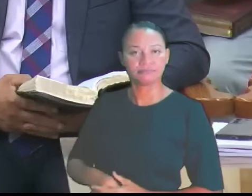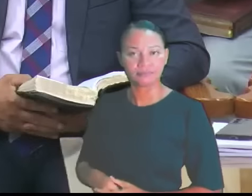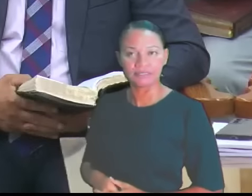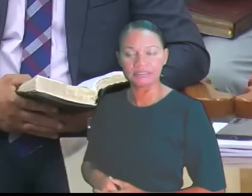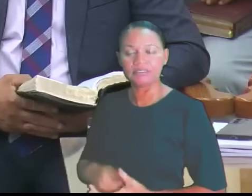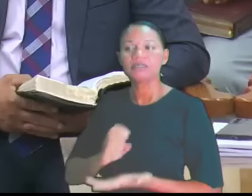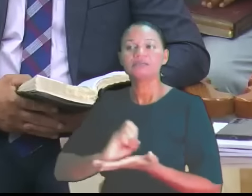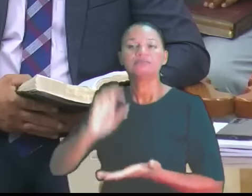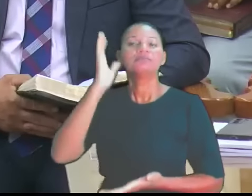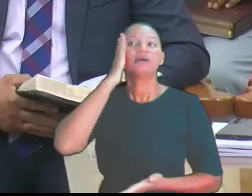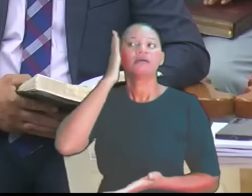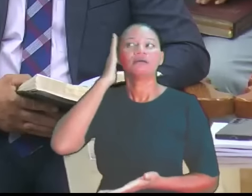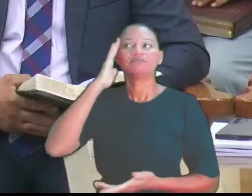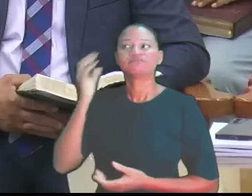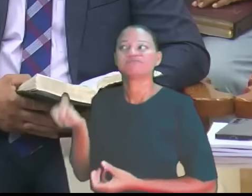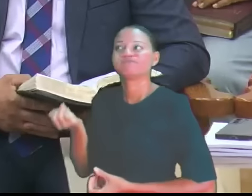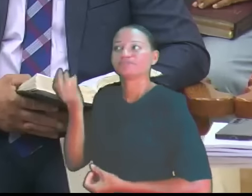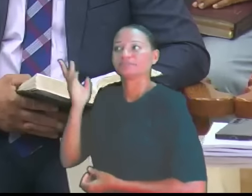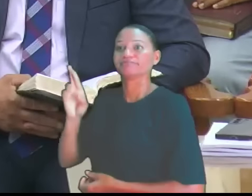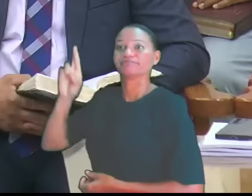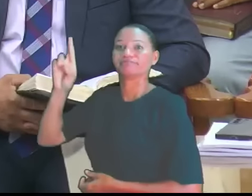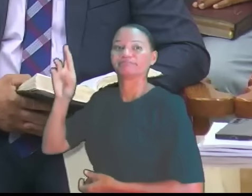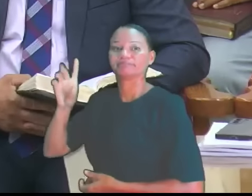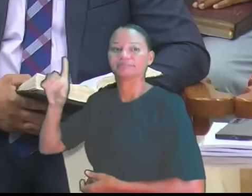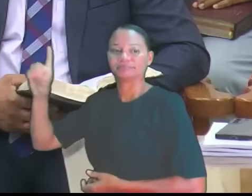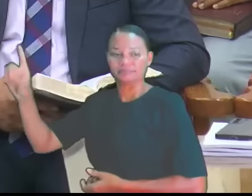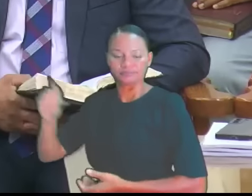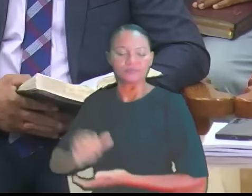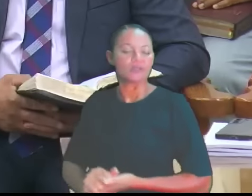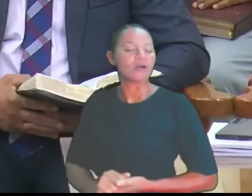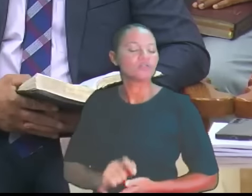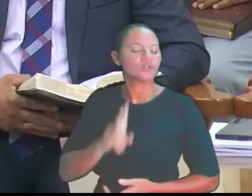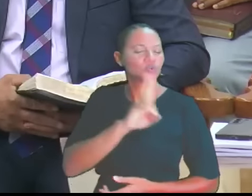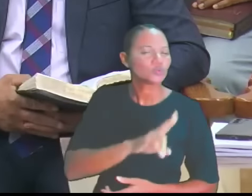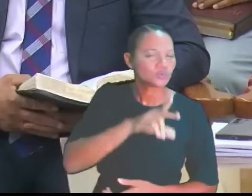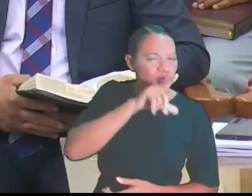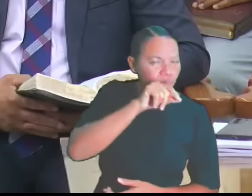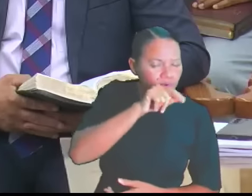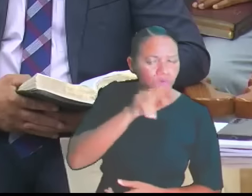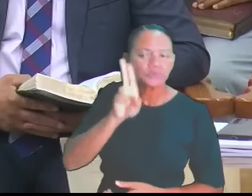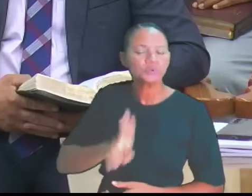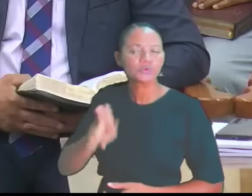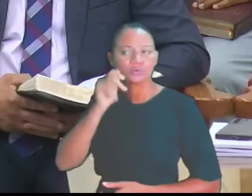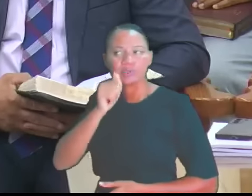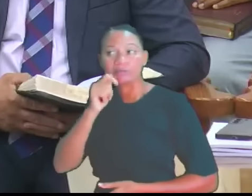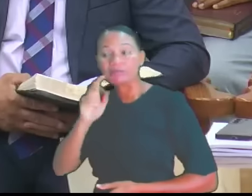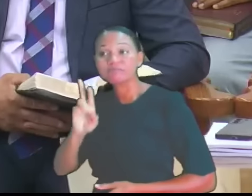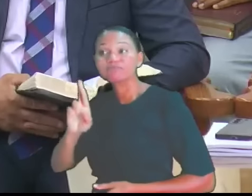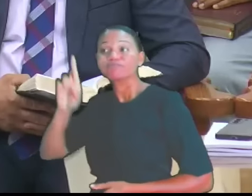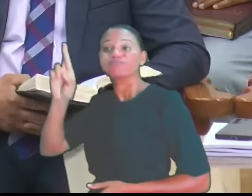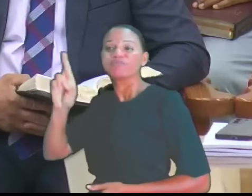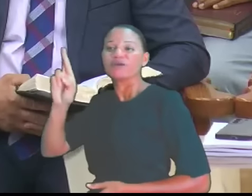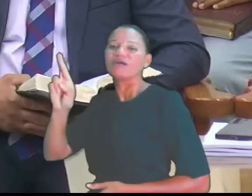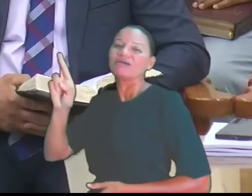Elias entende que a fonte é Deus. O corvo é meio, a mulher é meio, mas a fonte é Deus.